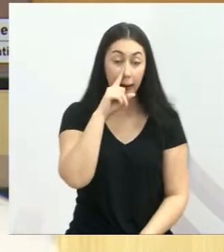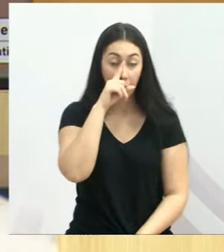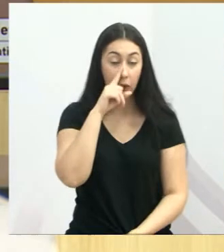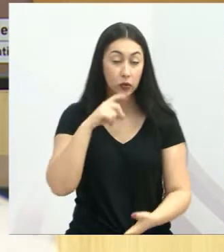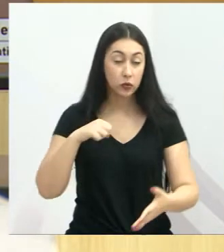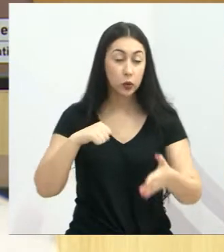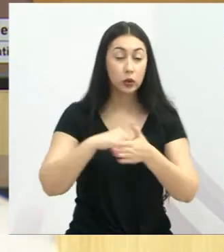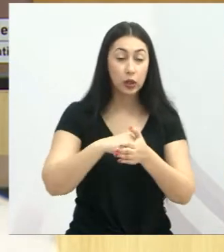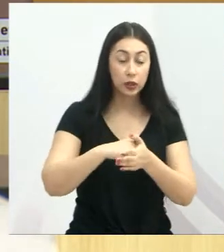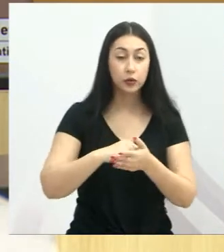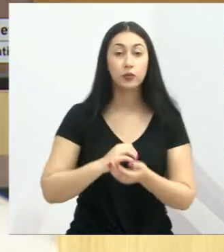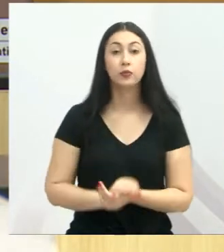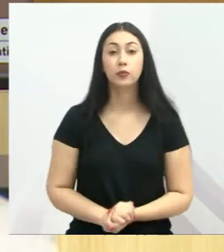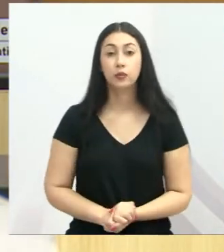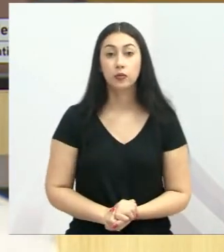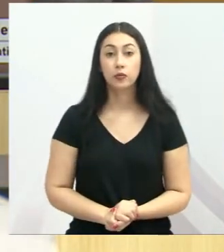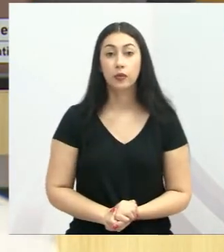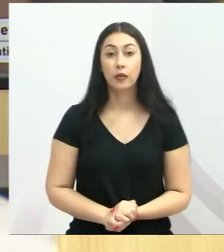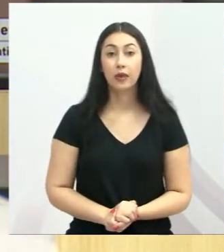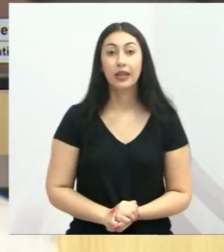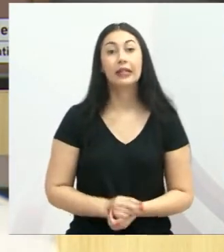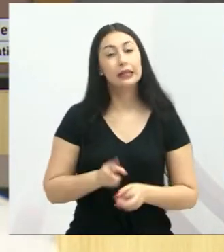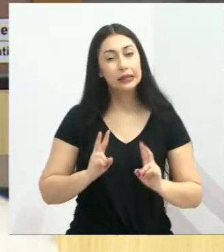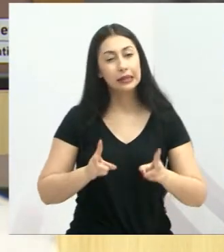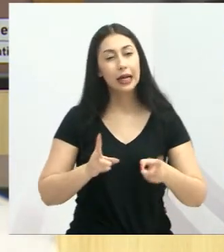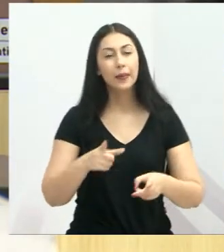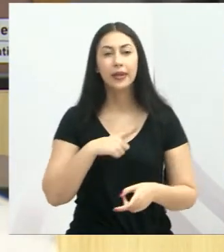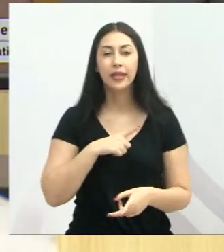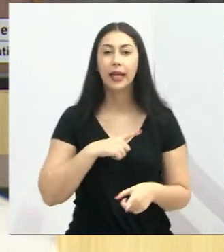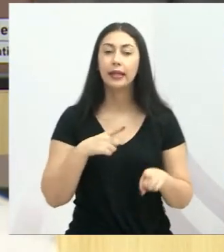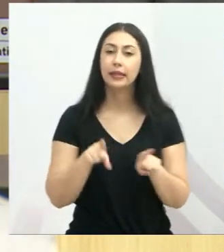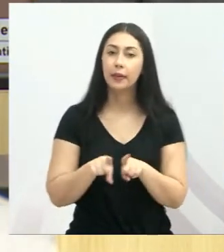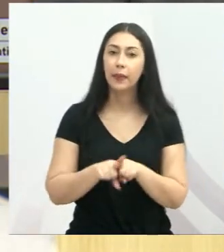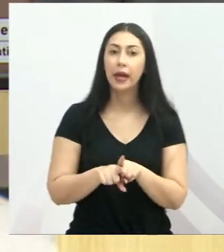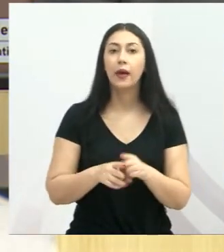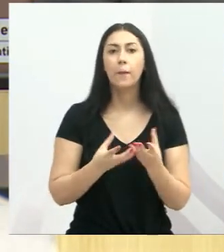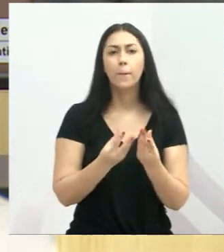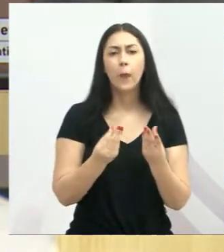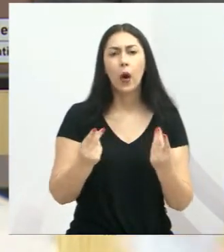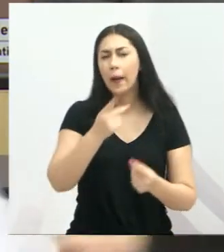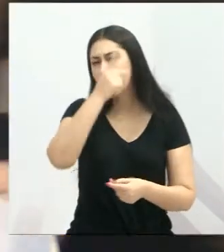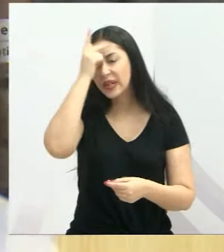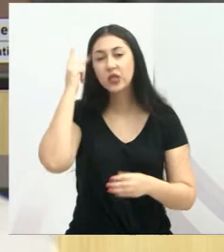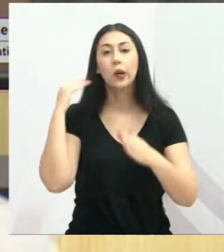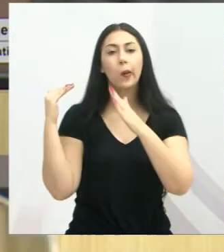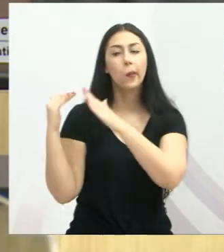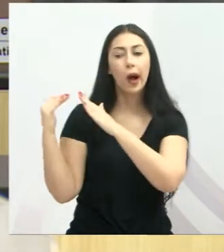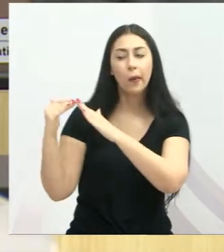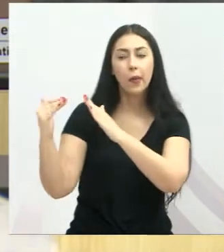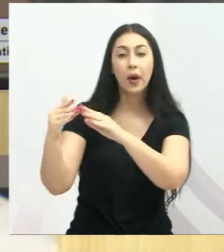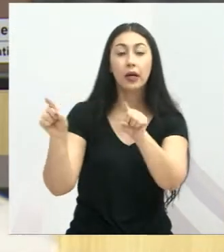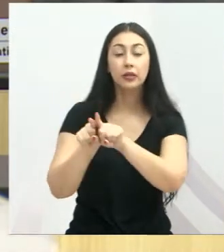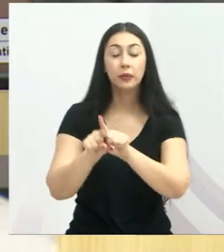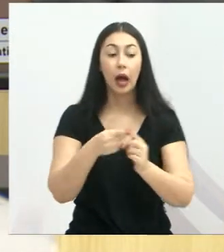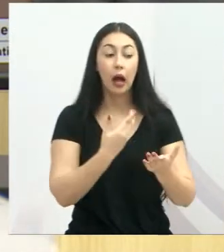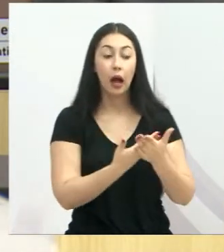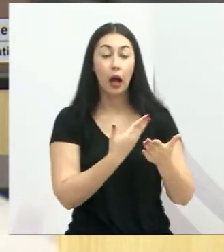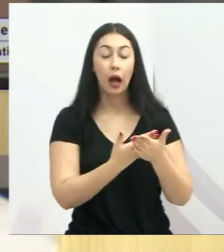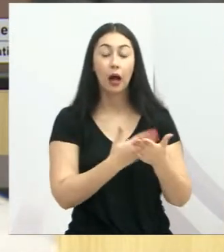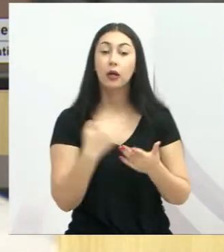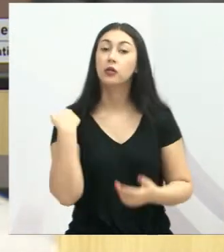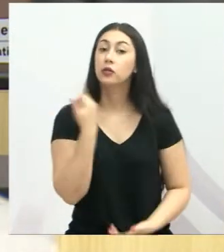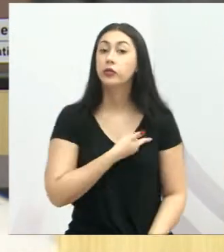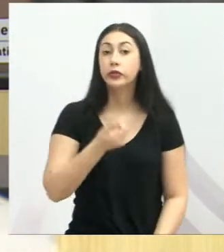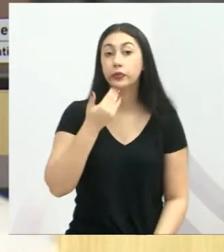sobretudo devido à acentuada movimentação de moradores e estudantes, razão pela qual recorremos aos esforços